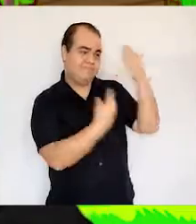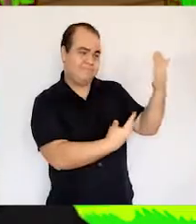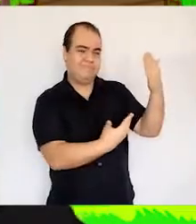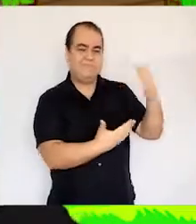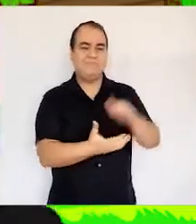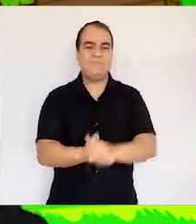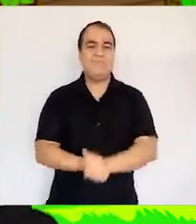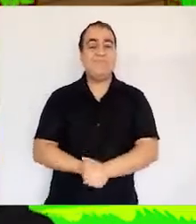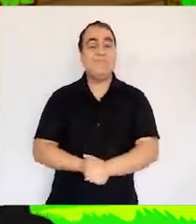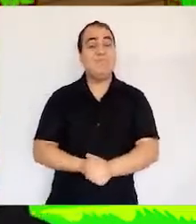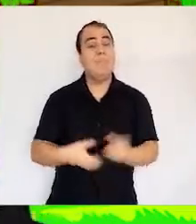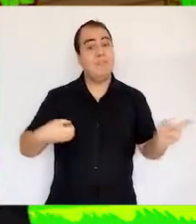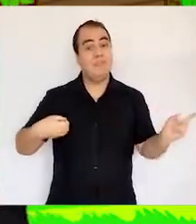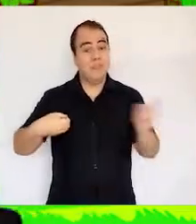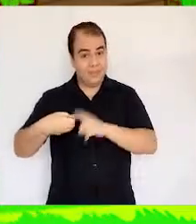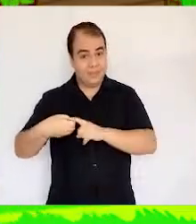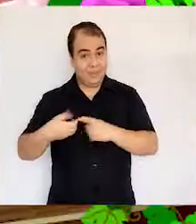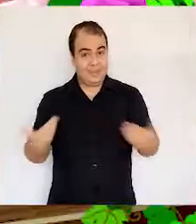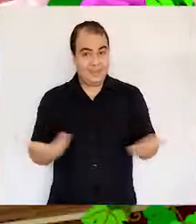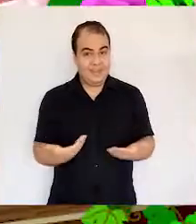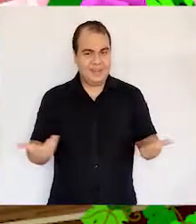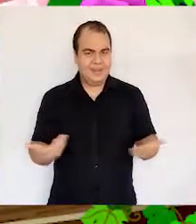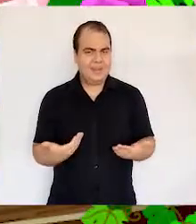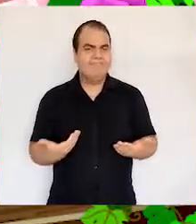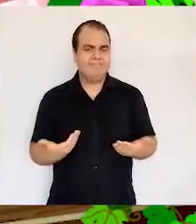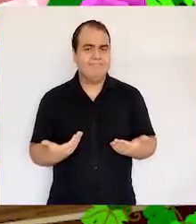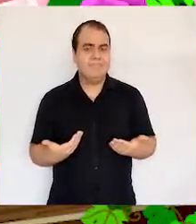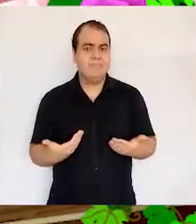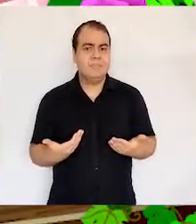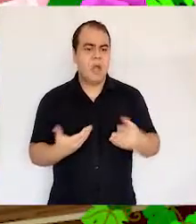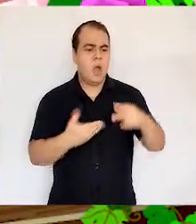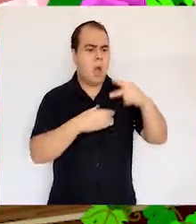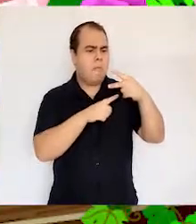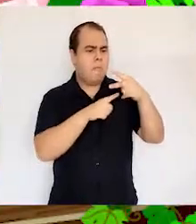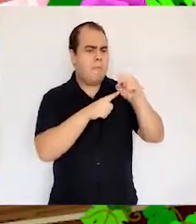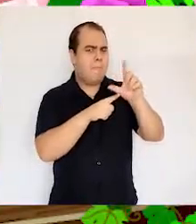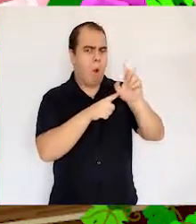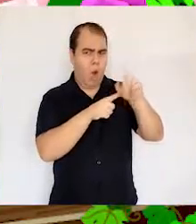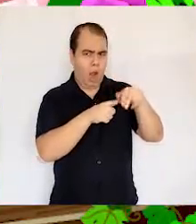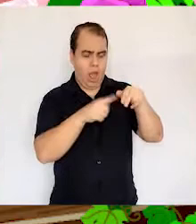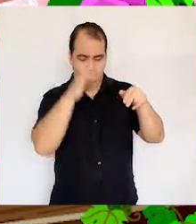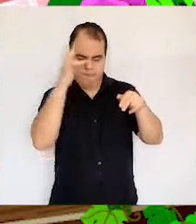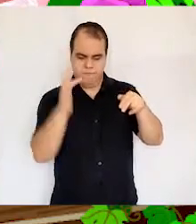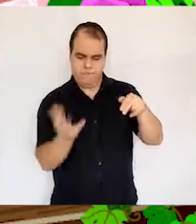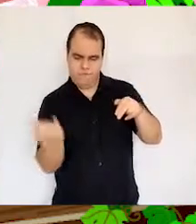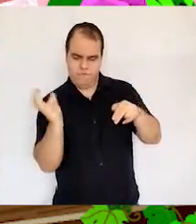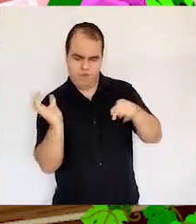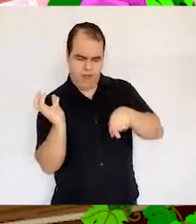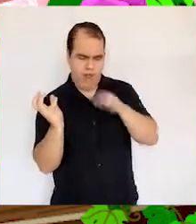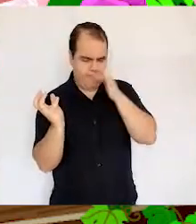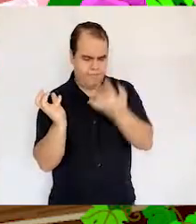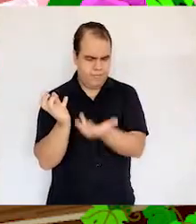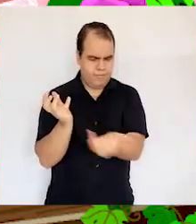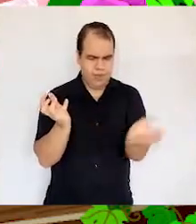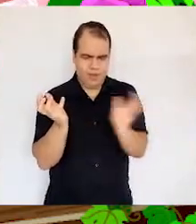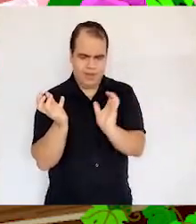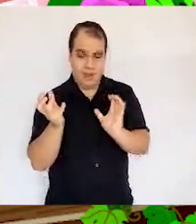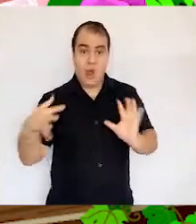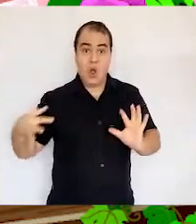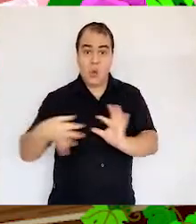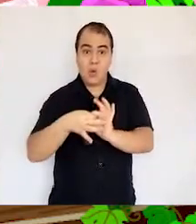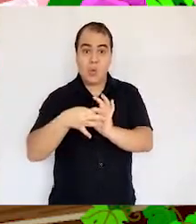Obrigada! Voltando, o pólen de uma flor se une ao pólen de outra flor